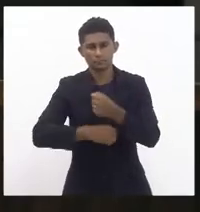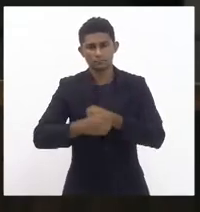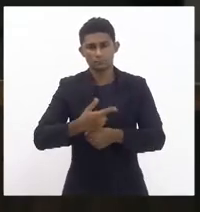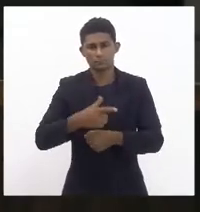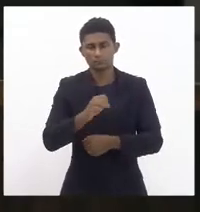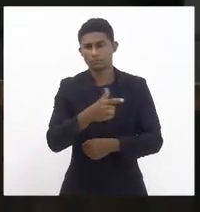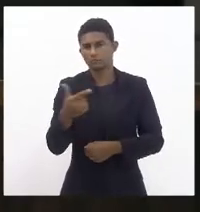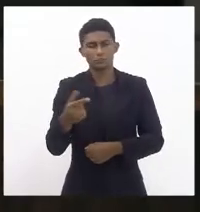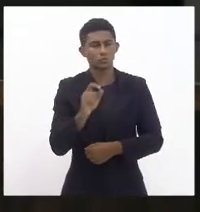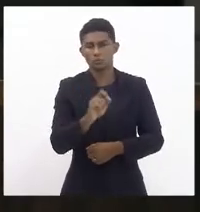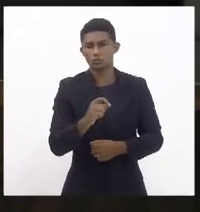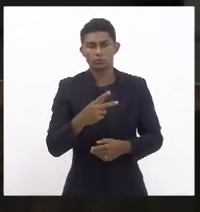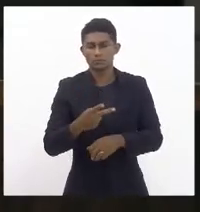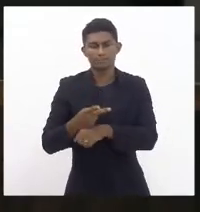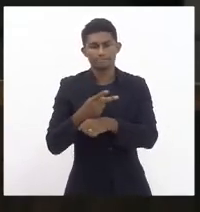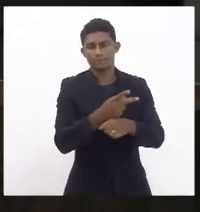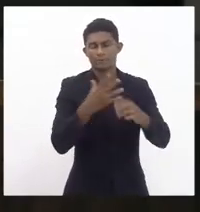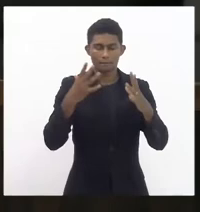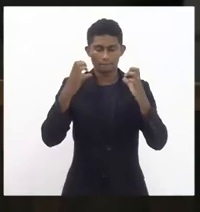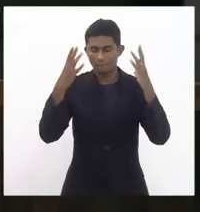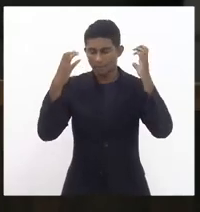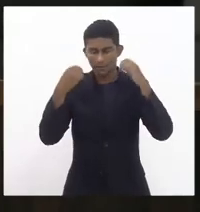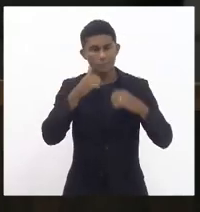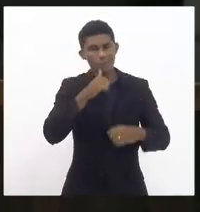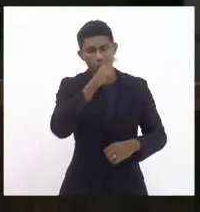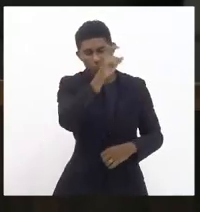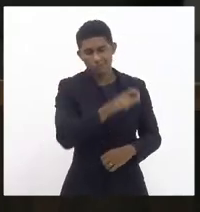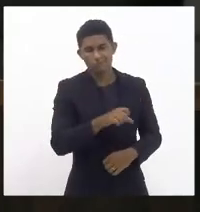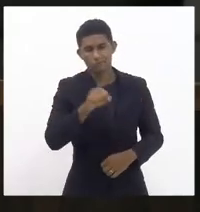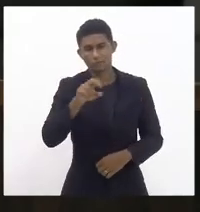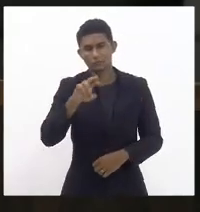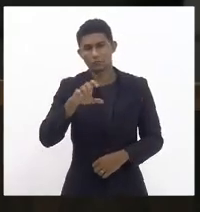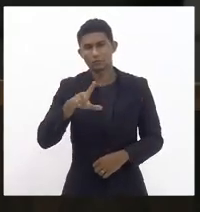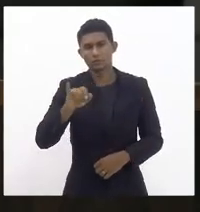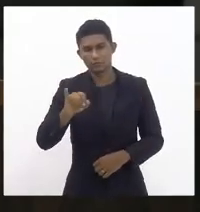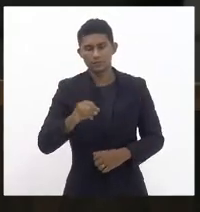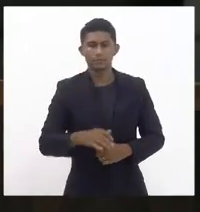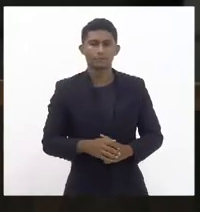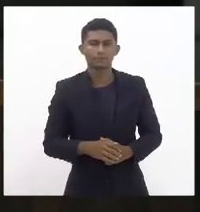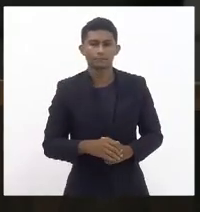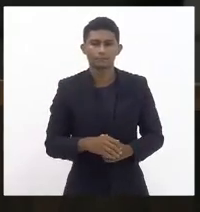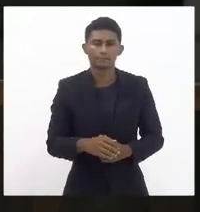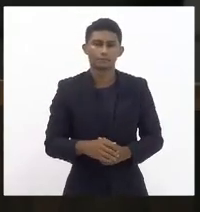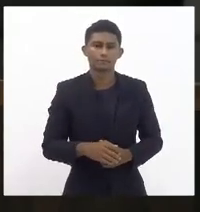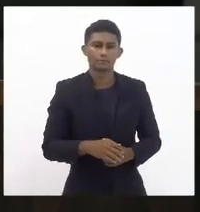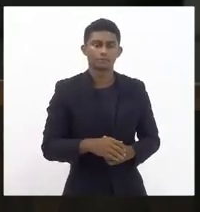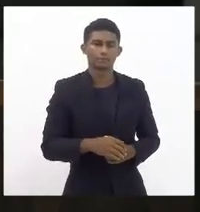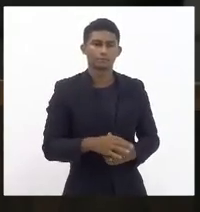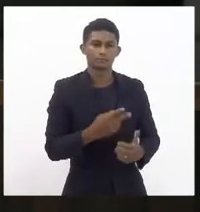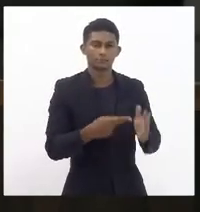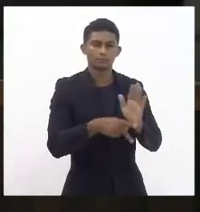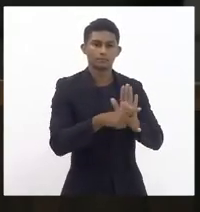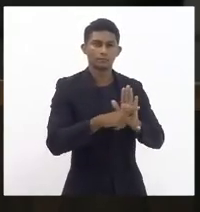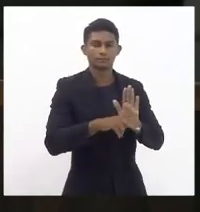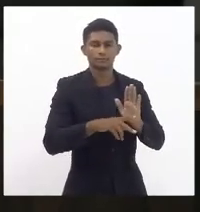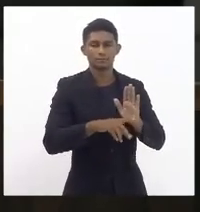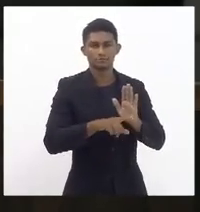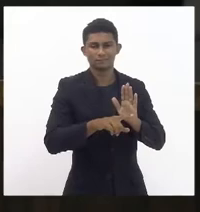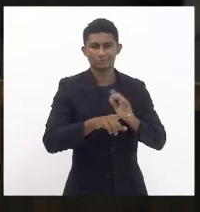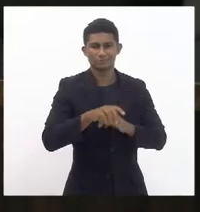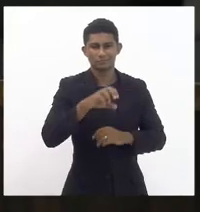autoritária Renato concede prêmio a Ariele Sueli Carneiro parecer da comissão de normas favorável captadores emg pode até a solução